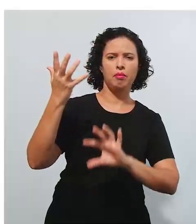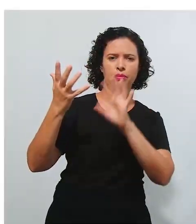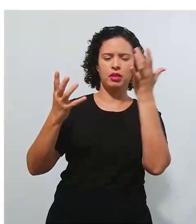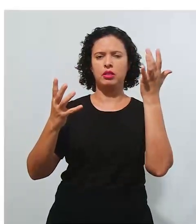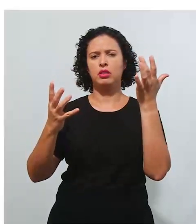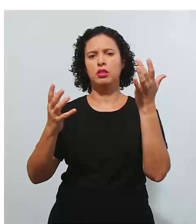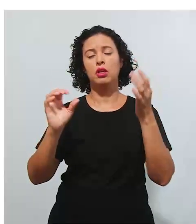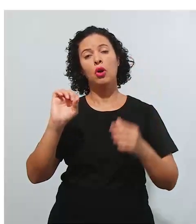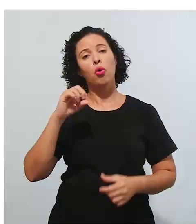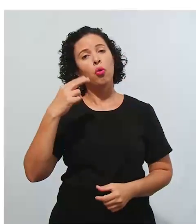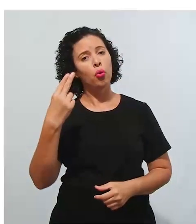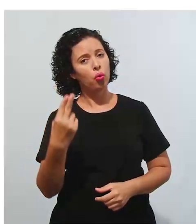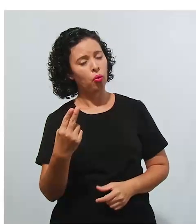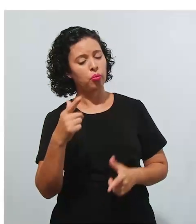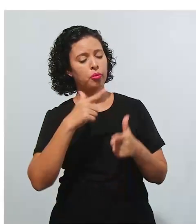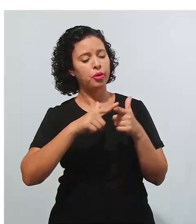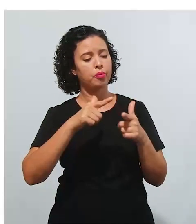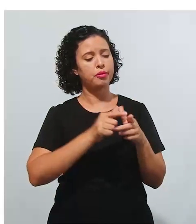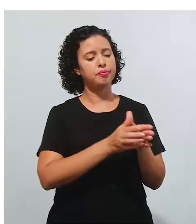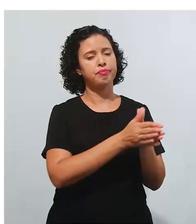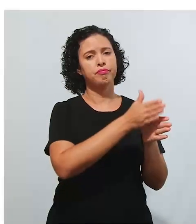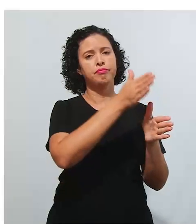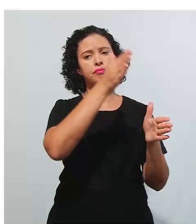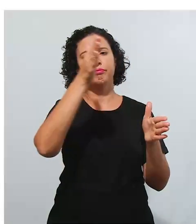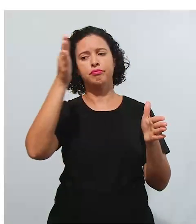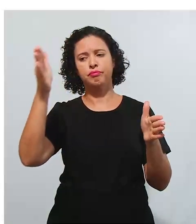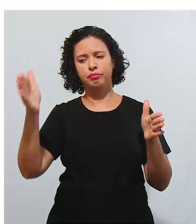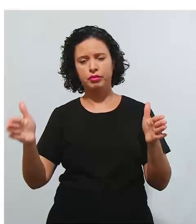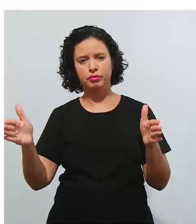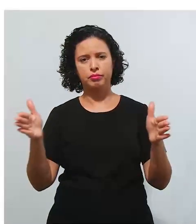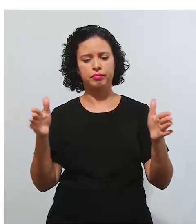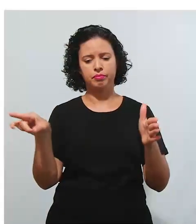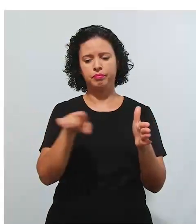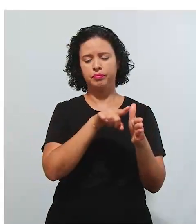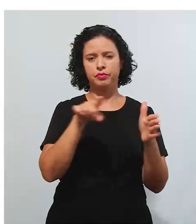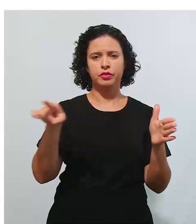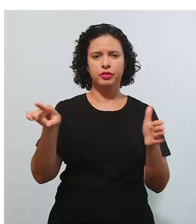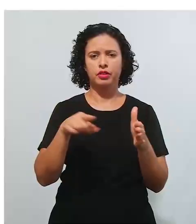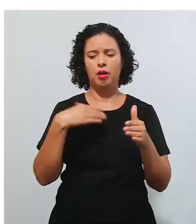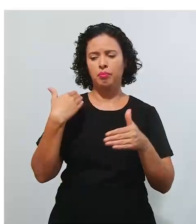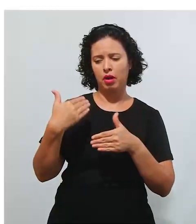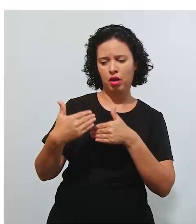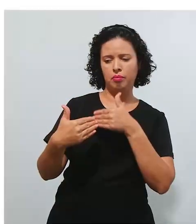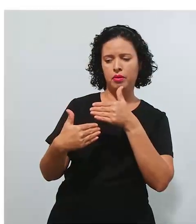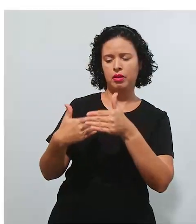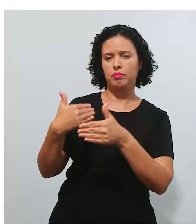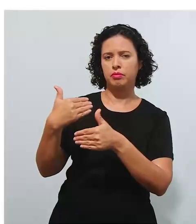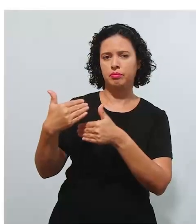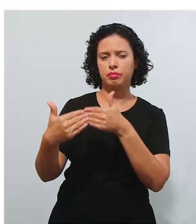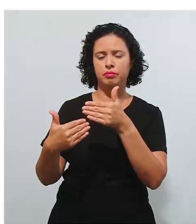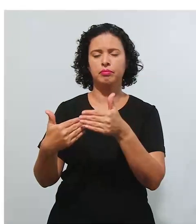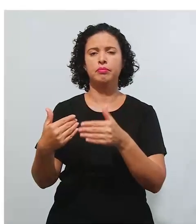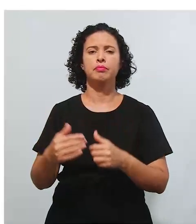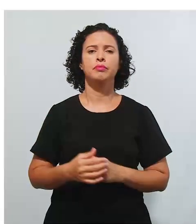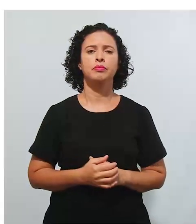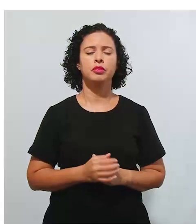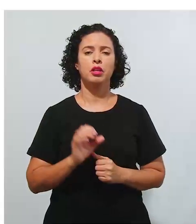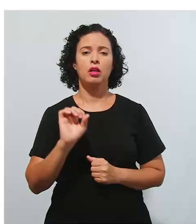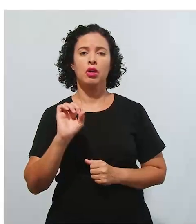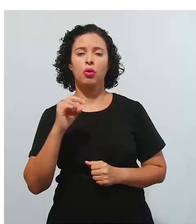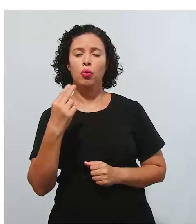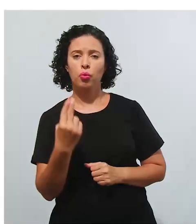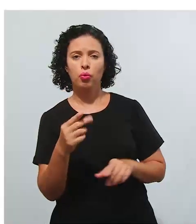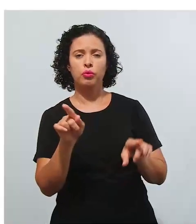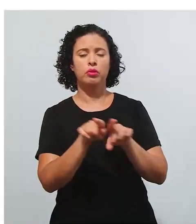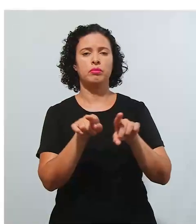de um determinado período, ganhando importância aos poucos até se tornar grave. Ou também pode estar presente